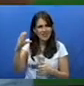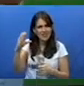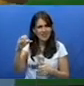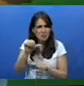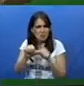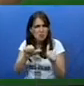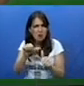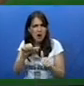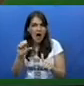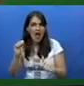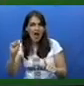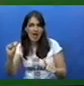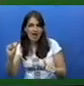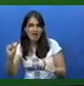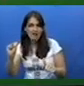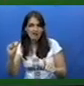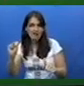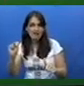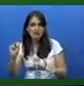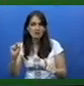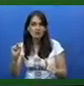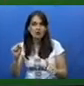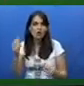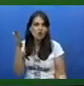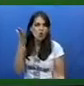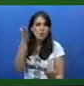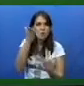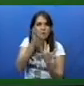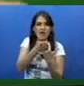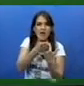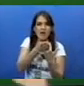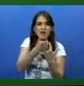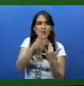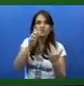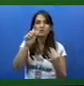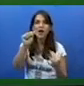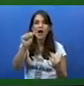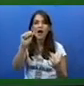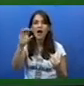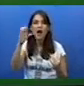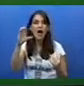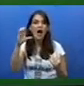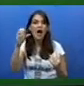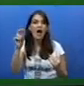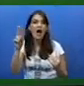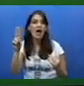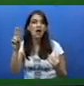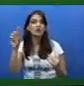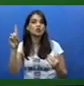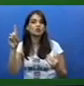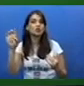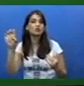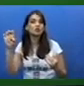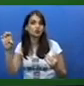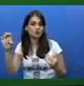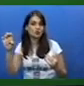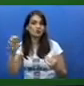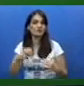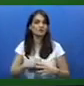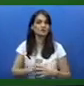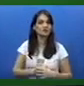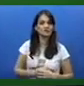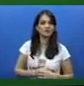meio do açude. Como assim, professor? O que açude tem a ver com a letrinha S? Com a letrinha C